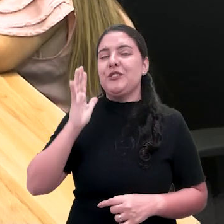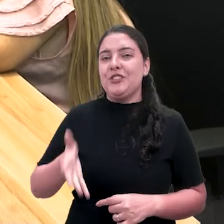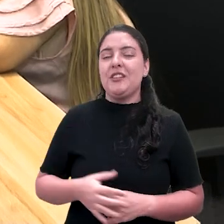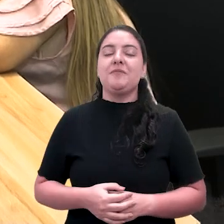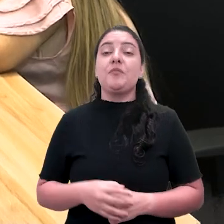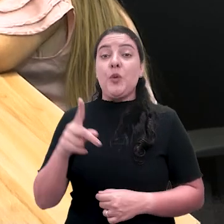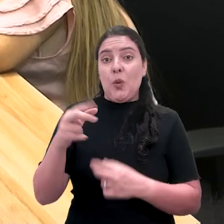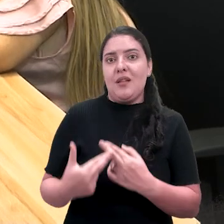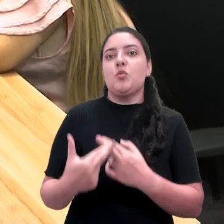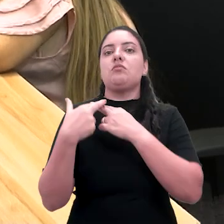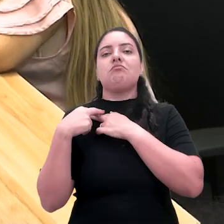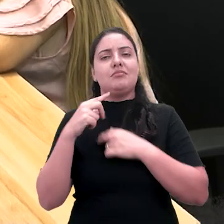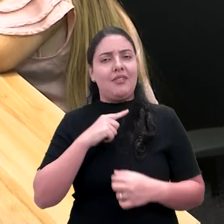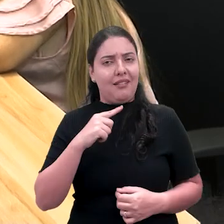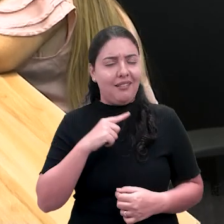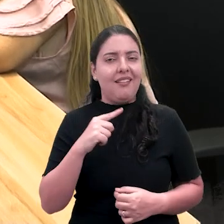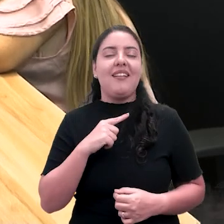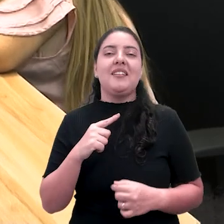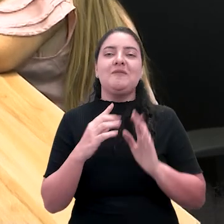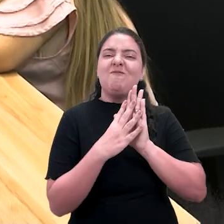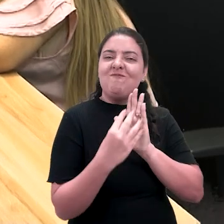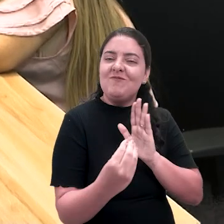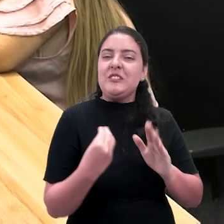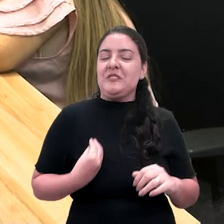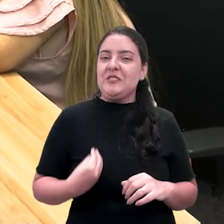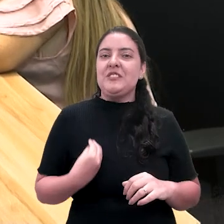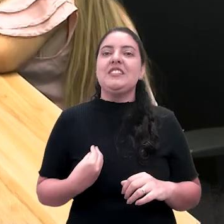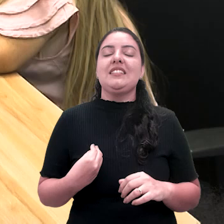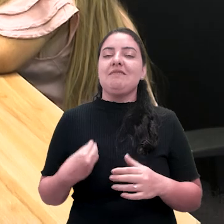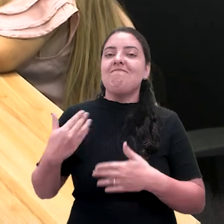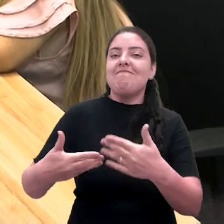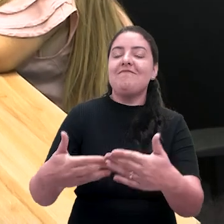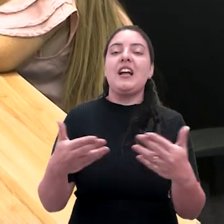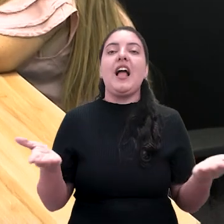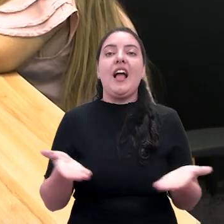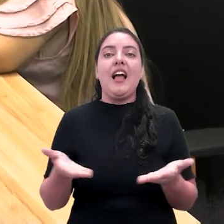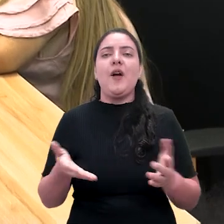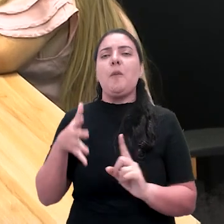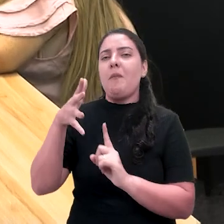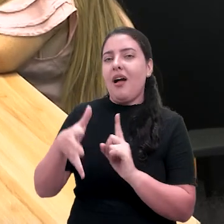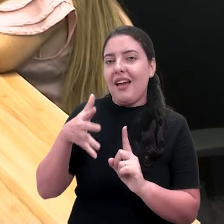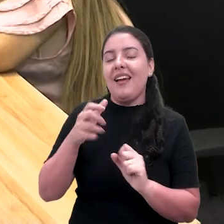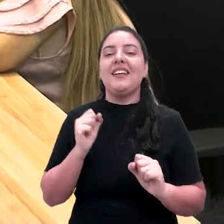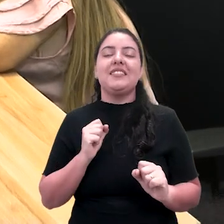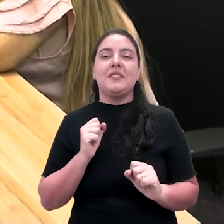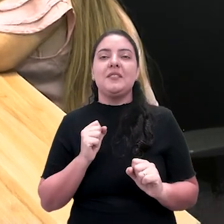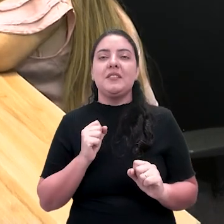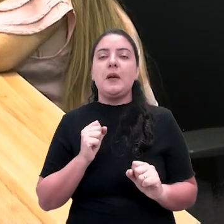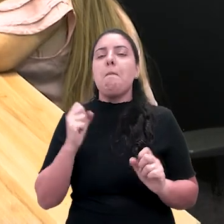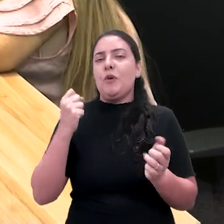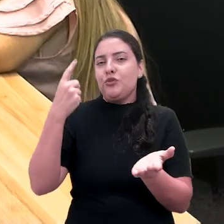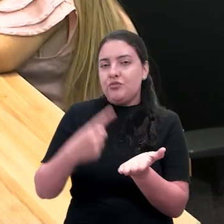que você carrega. Mas você vai firme e forte, e tá com a trajetória ainda, agora de palestras, né? Pode contar comigo, que